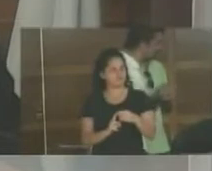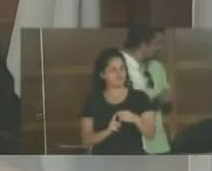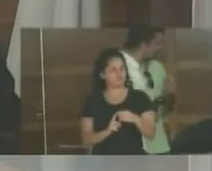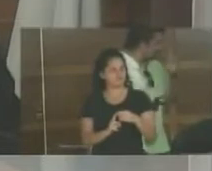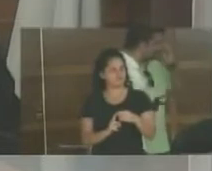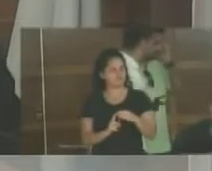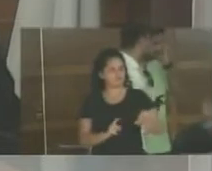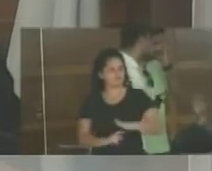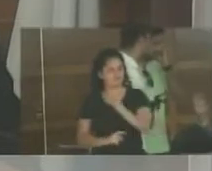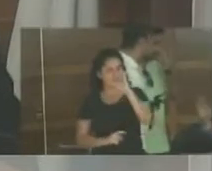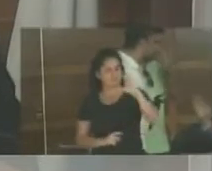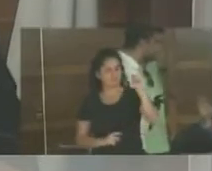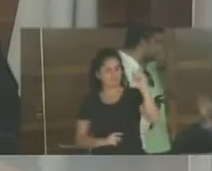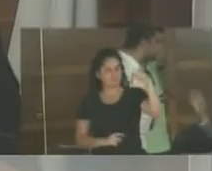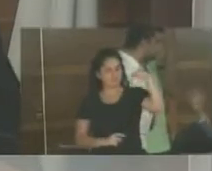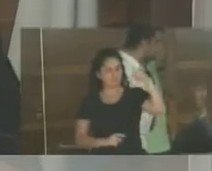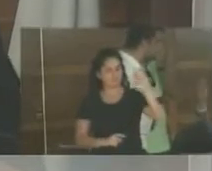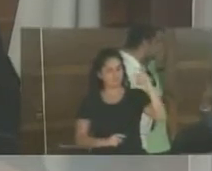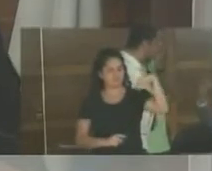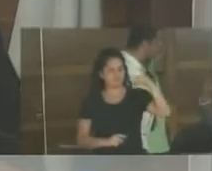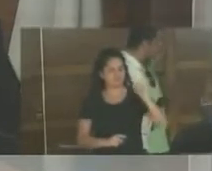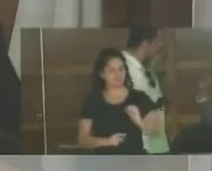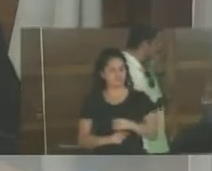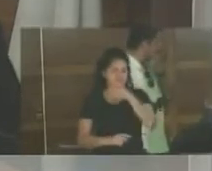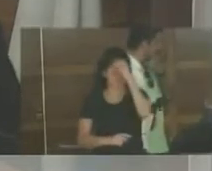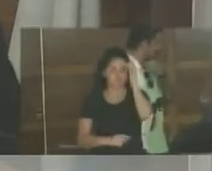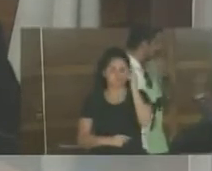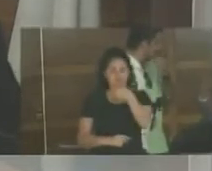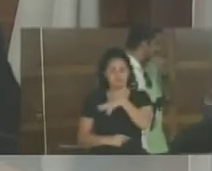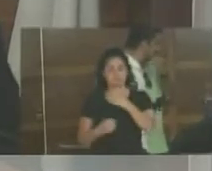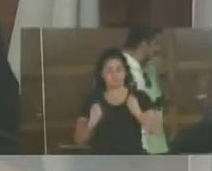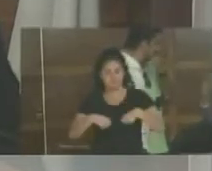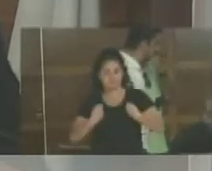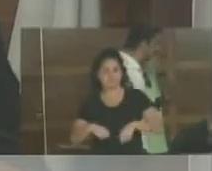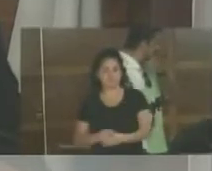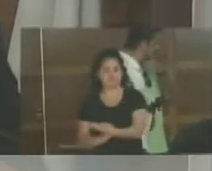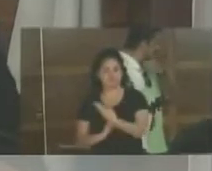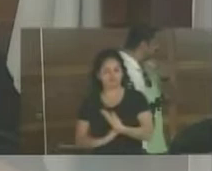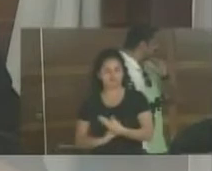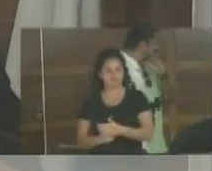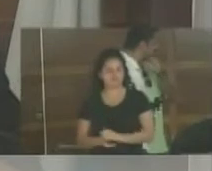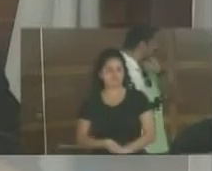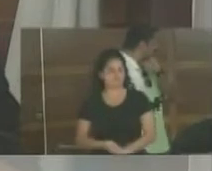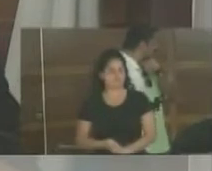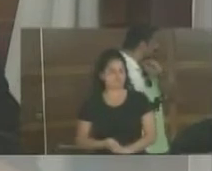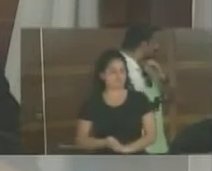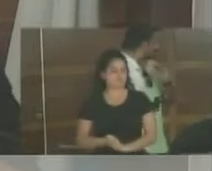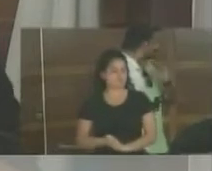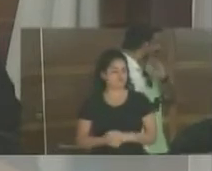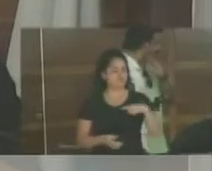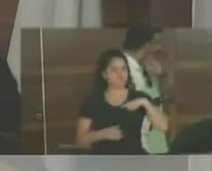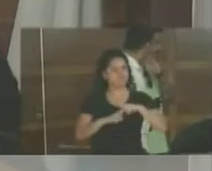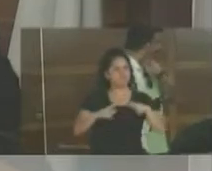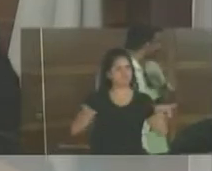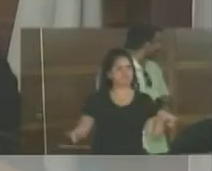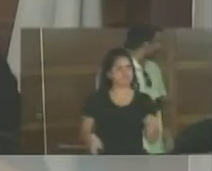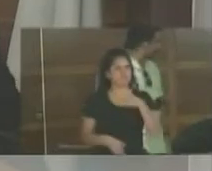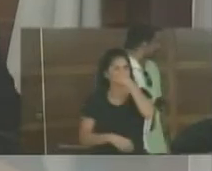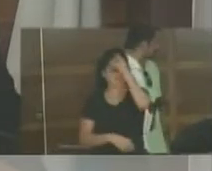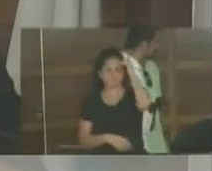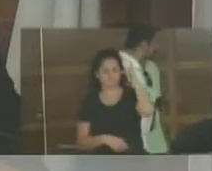Morro do Carmo. Né? O pessoal lá precisa muito desse apoio. Ali também tem diversas pessoas